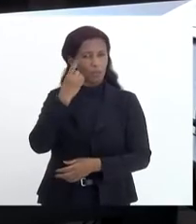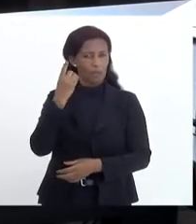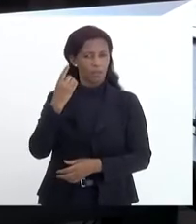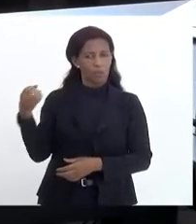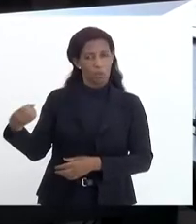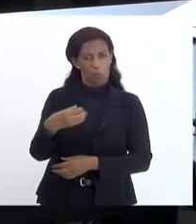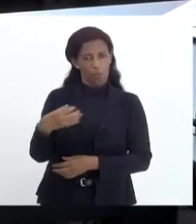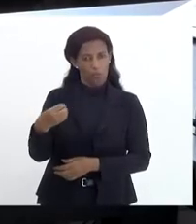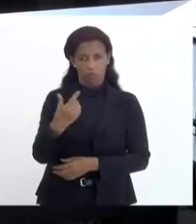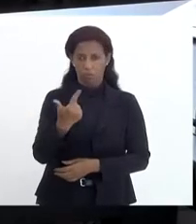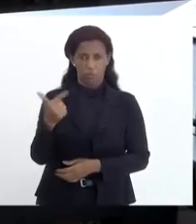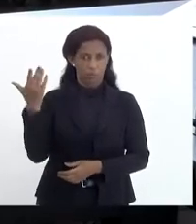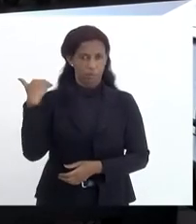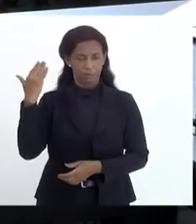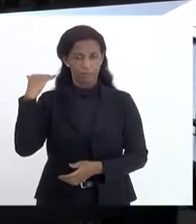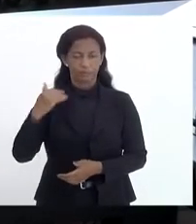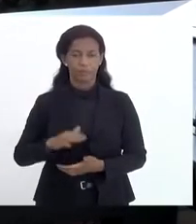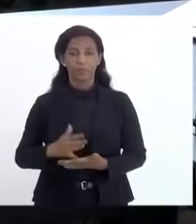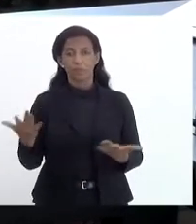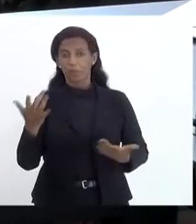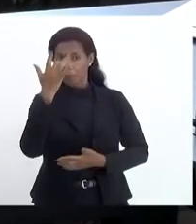era mais fácil